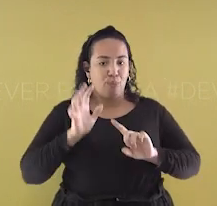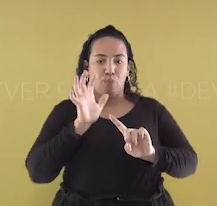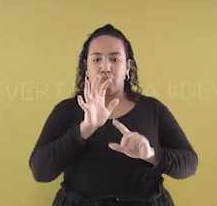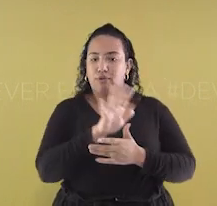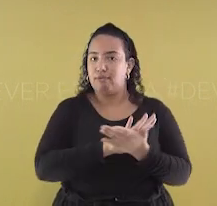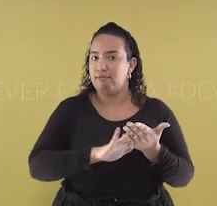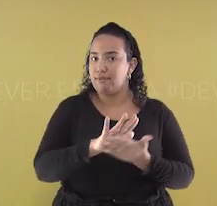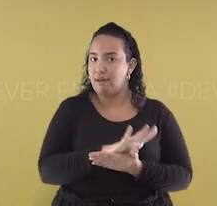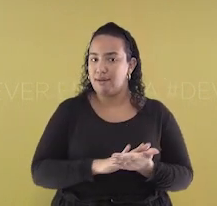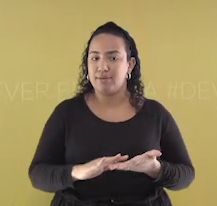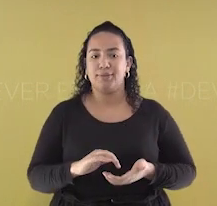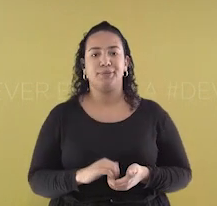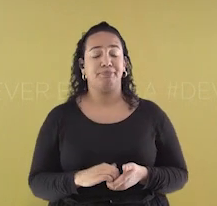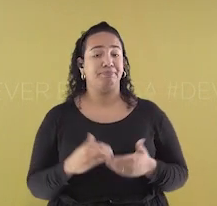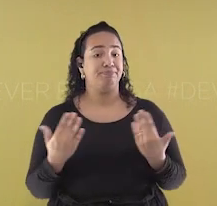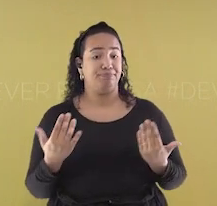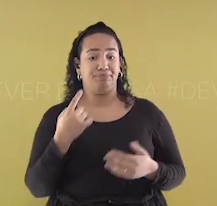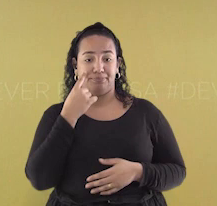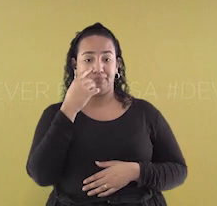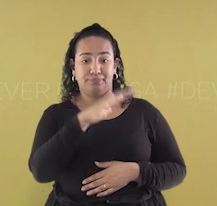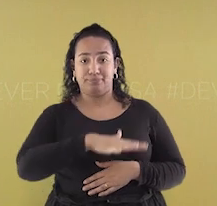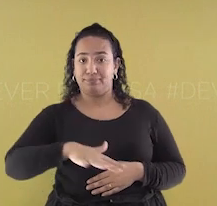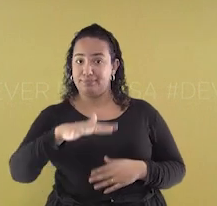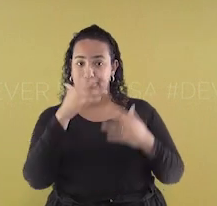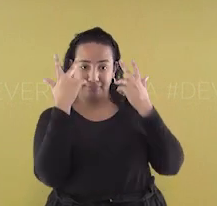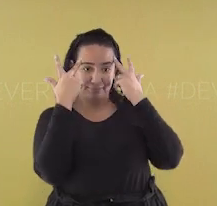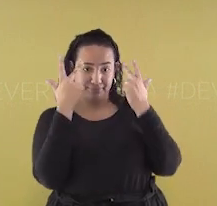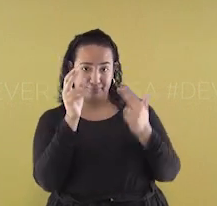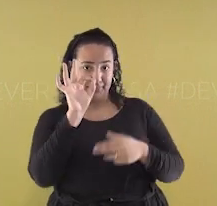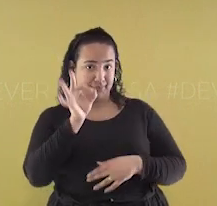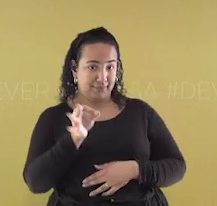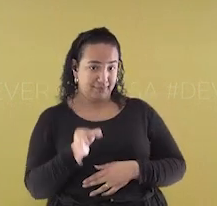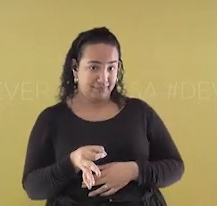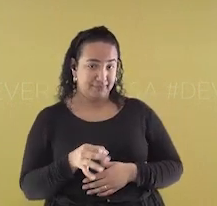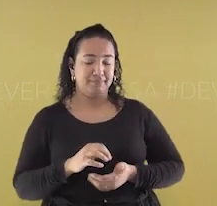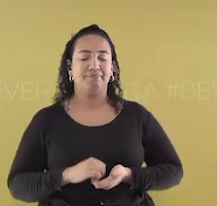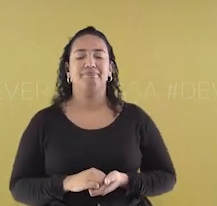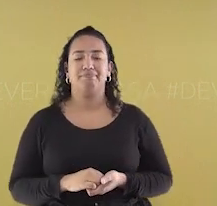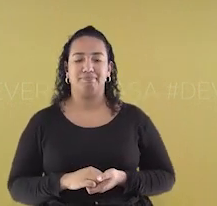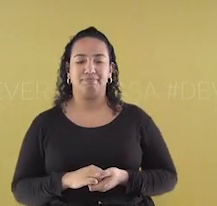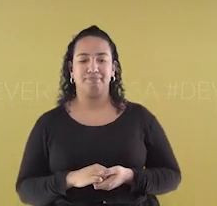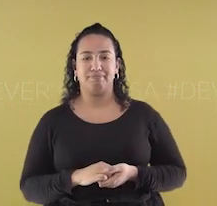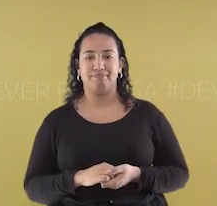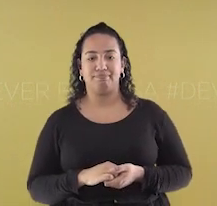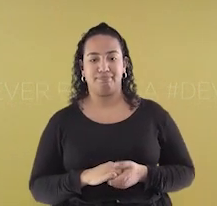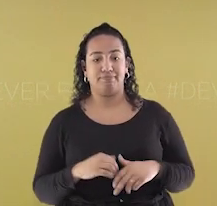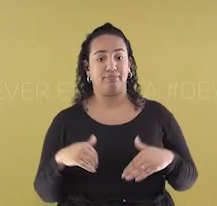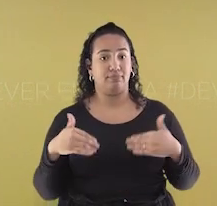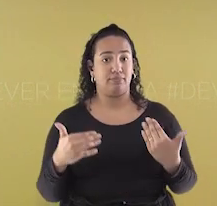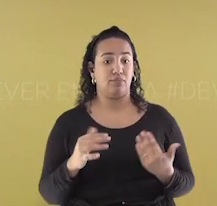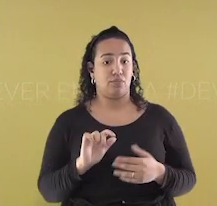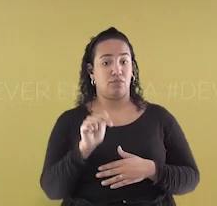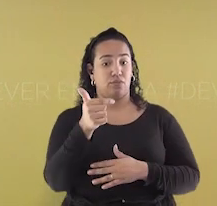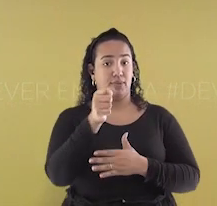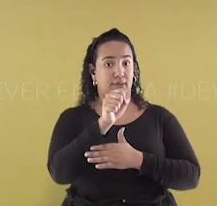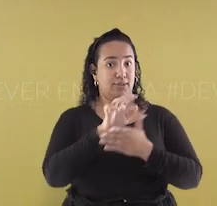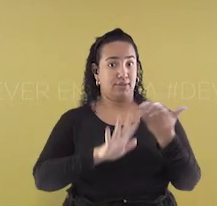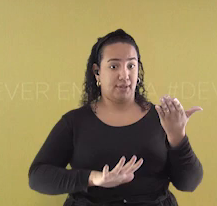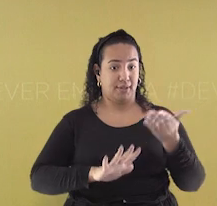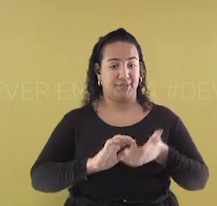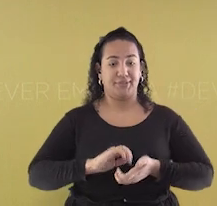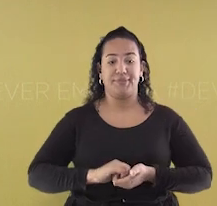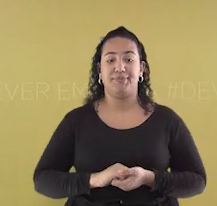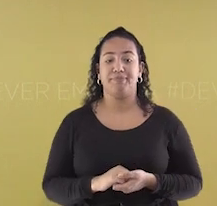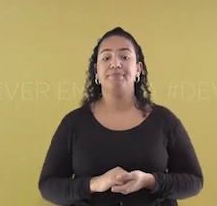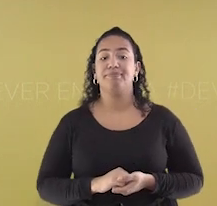alteração feita pelos seres humanos. E aí a gente consegue ver um espaço natural, certo? Excelente! Prontos